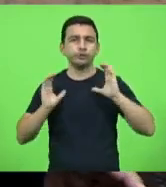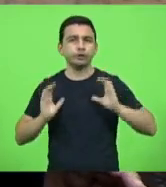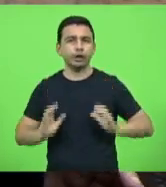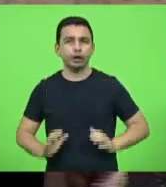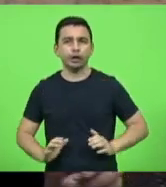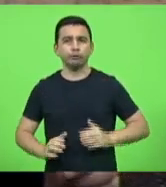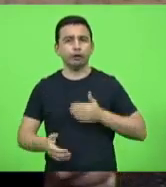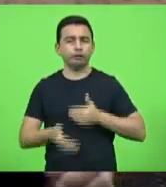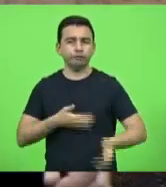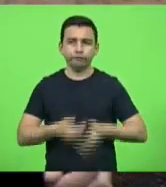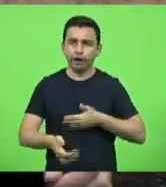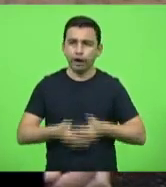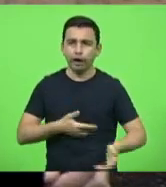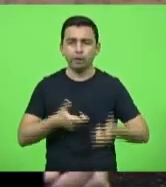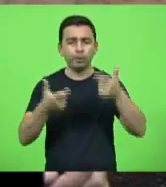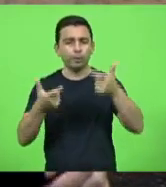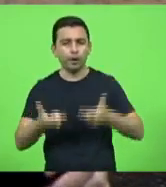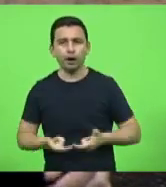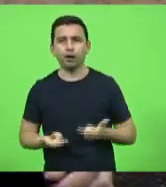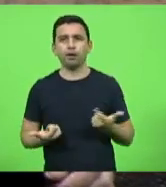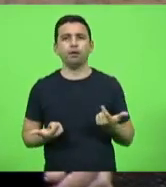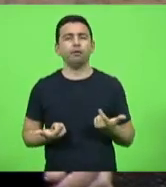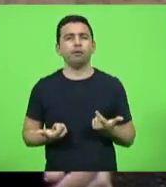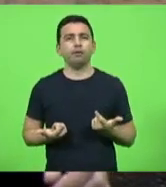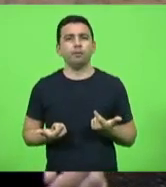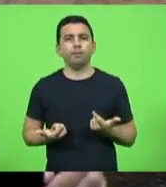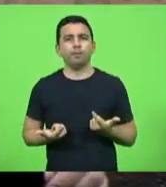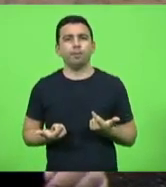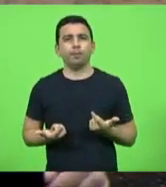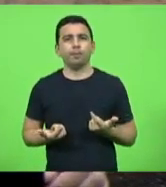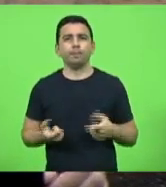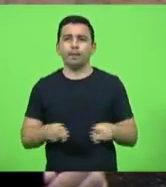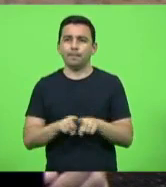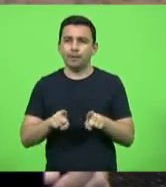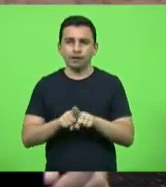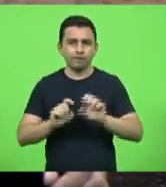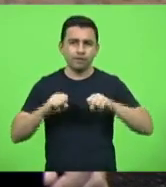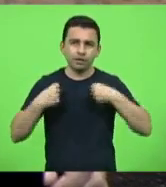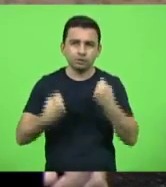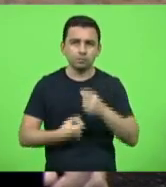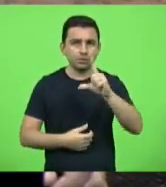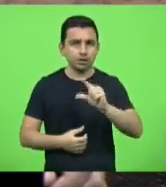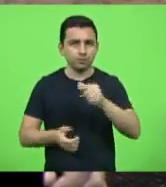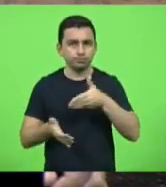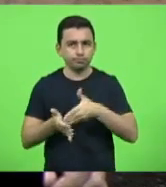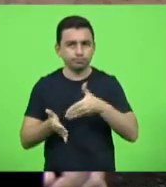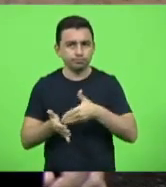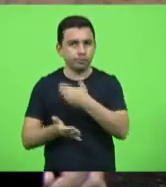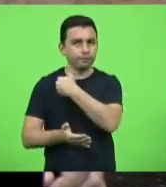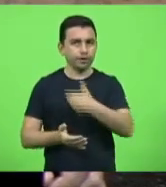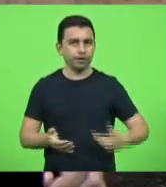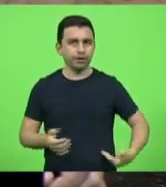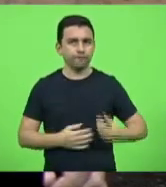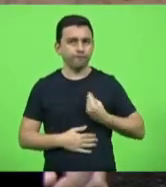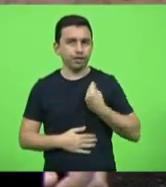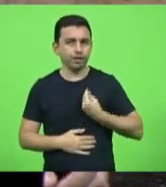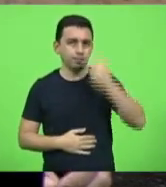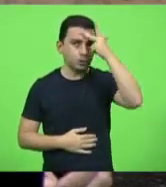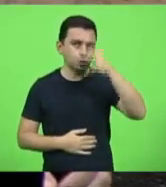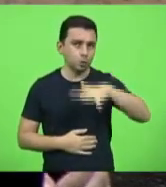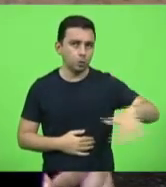toda e qualquer circunstância, que defendem a mínima interferência do Estado na vida das